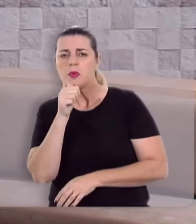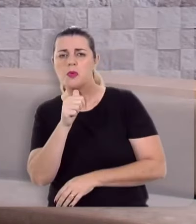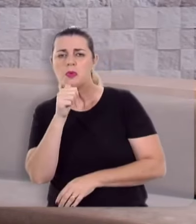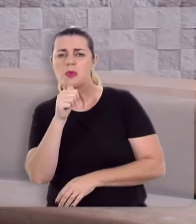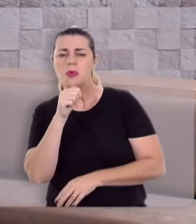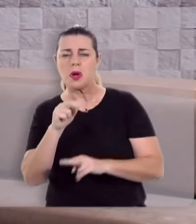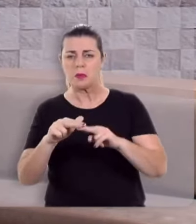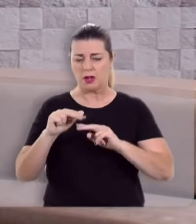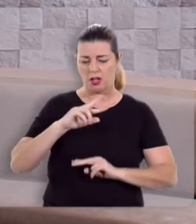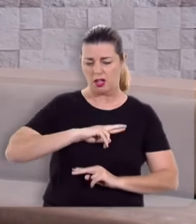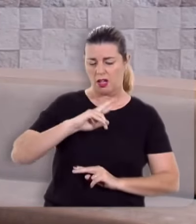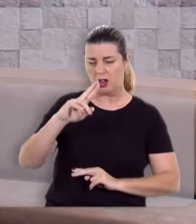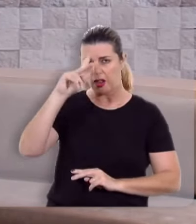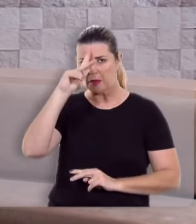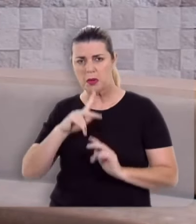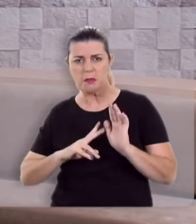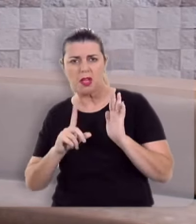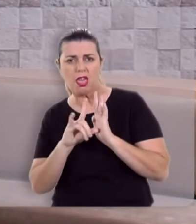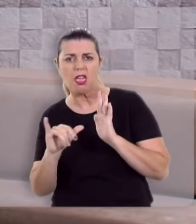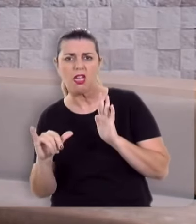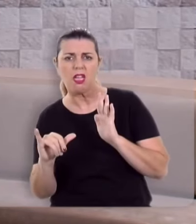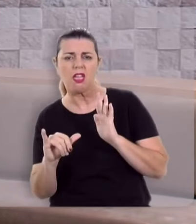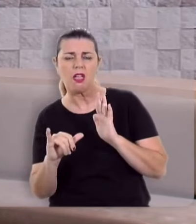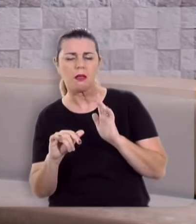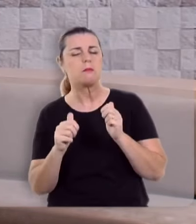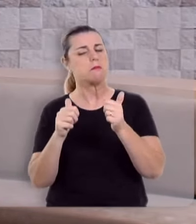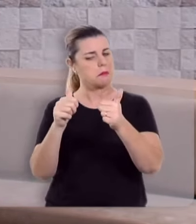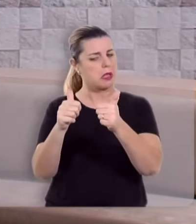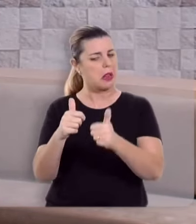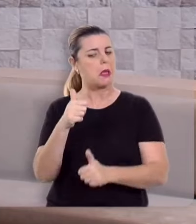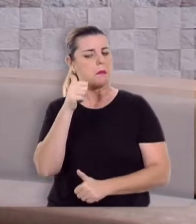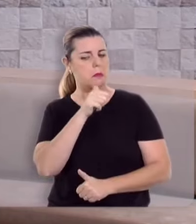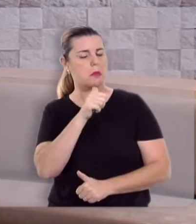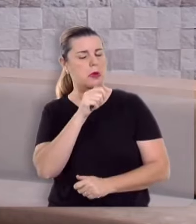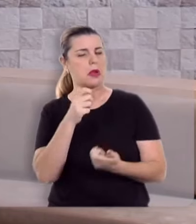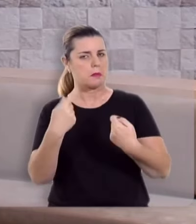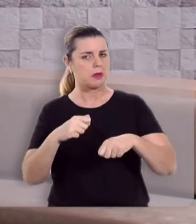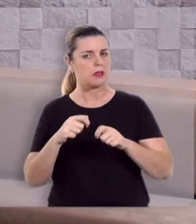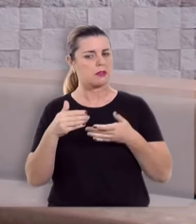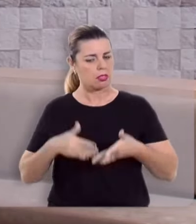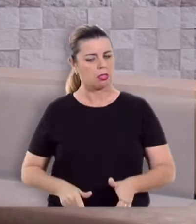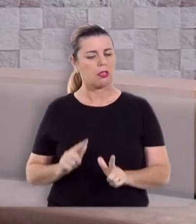pela religião, pela própria lei, tudo bem, essa mulher precisa de nascer de novo.